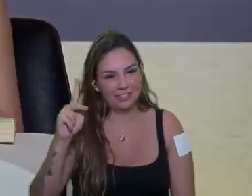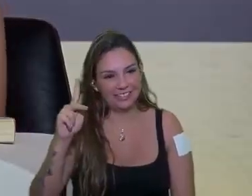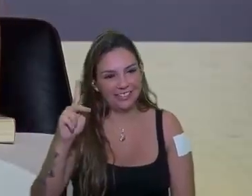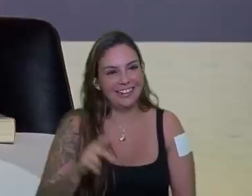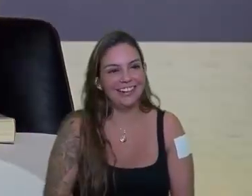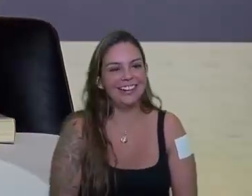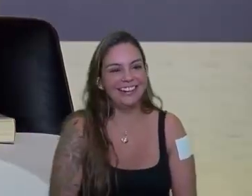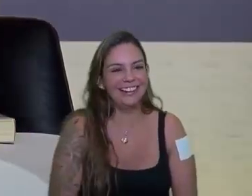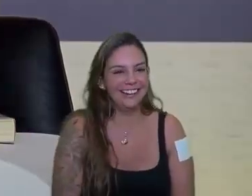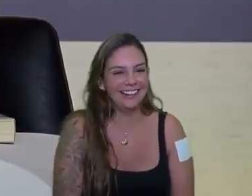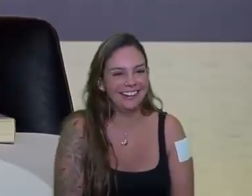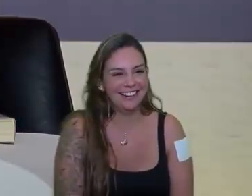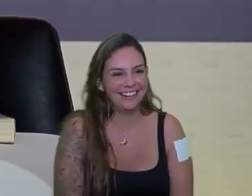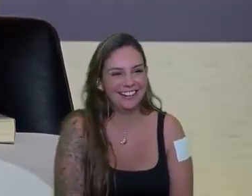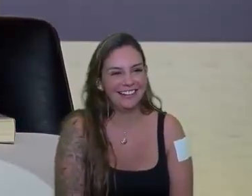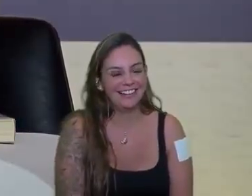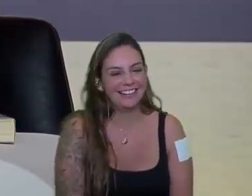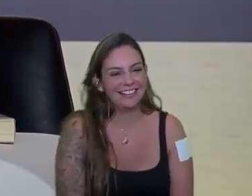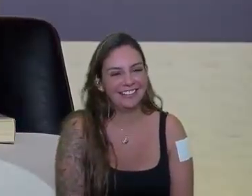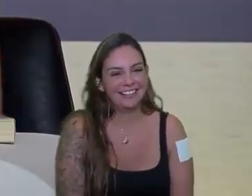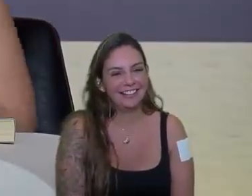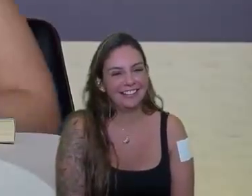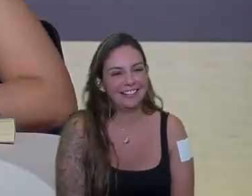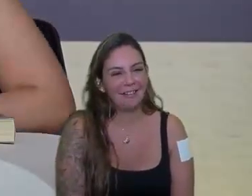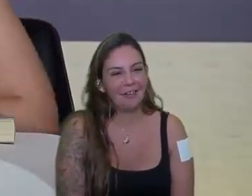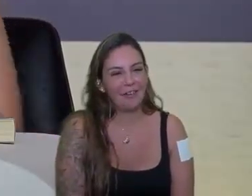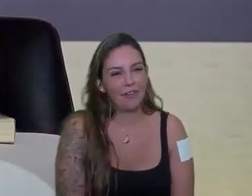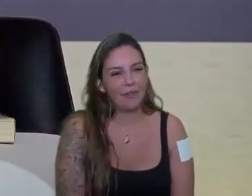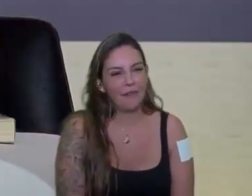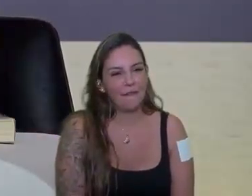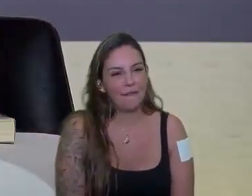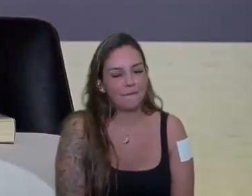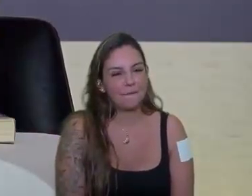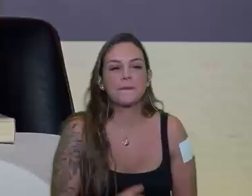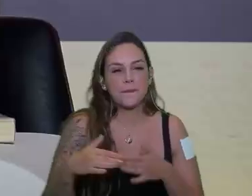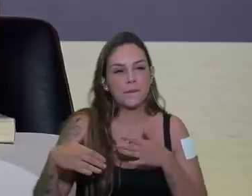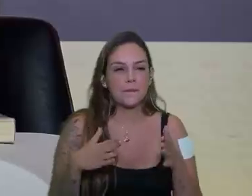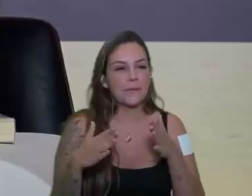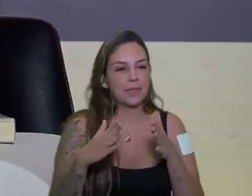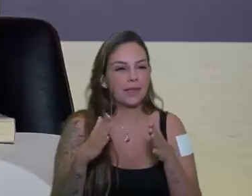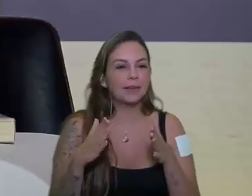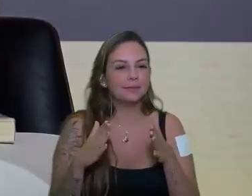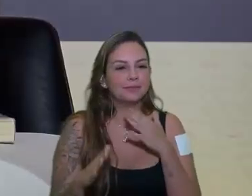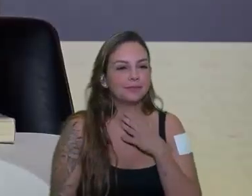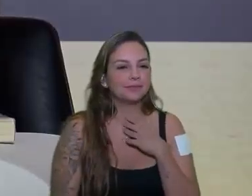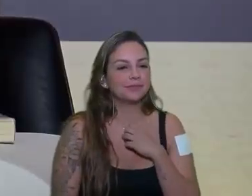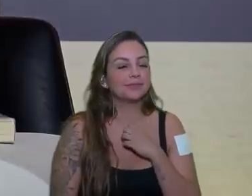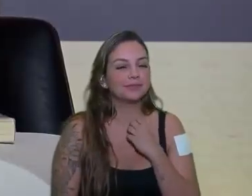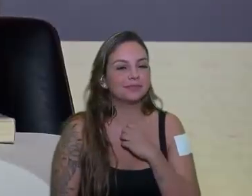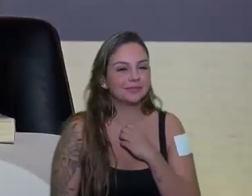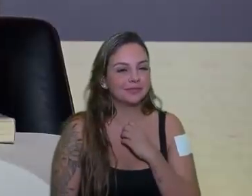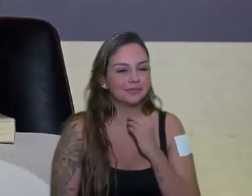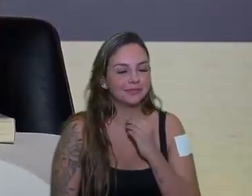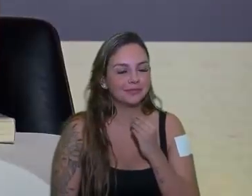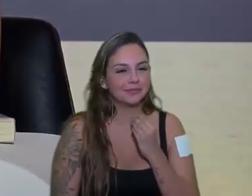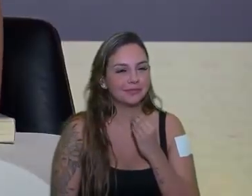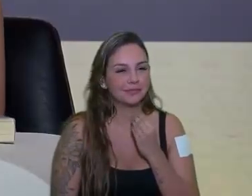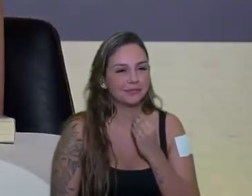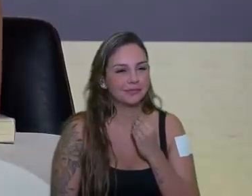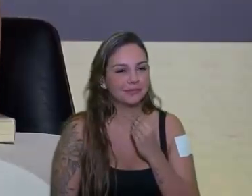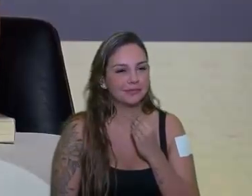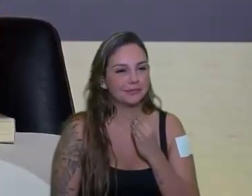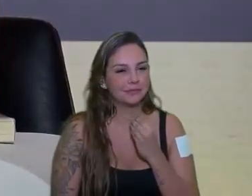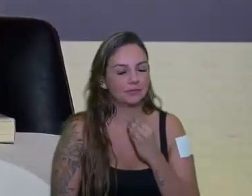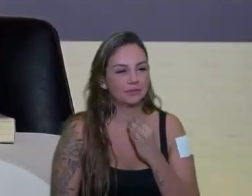Oh, parabéns! Mas foi uma jornada. Assim, eu era